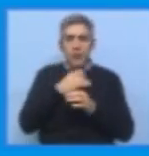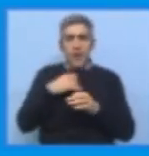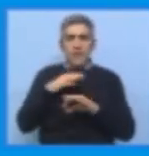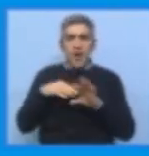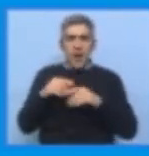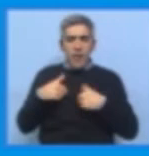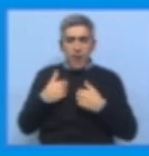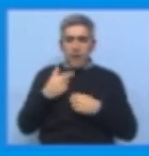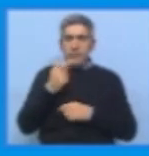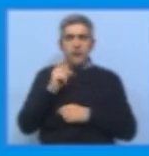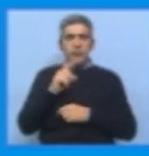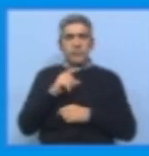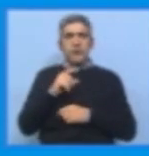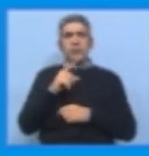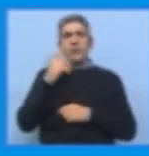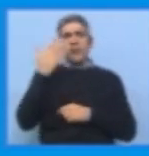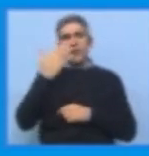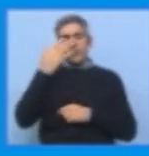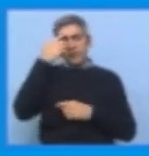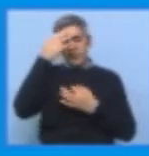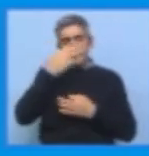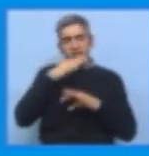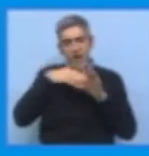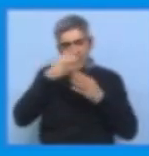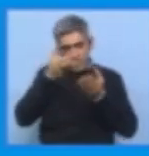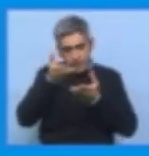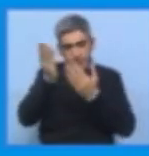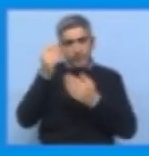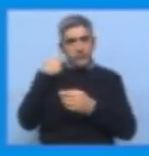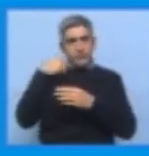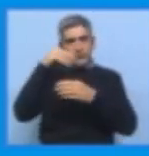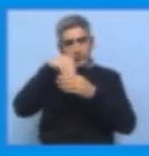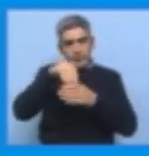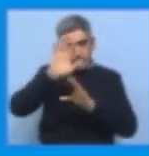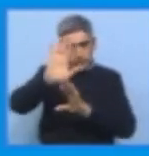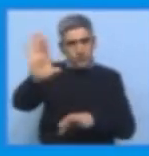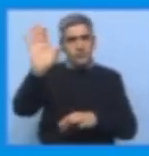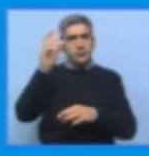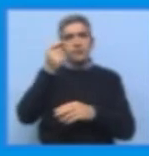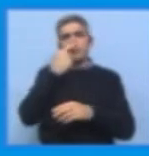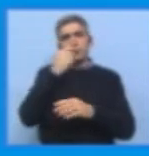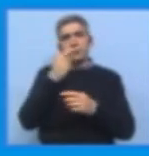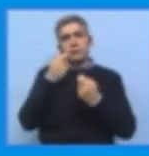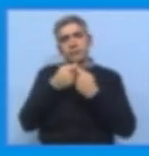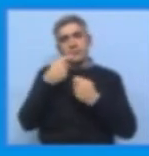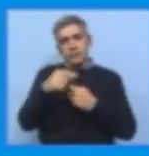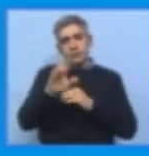vez entenderem que isso é um direito de cidadania, que o façam no domicílio, com a medicação